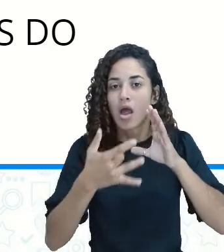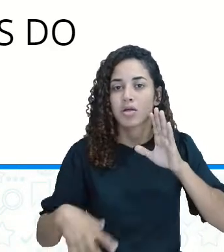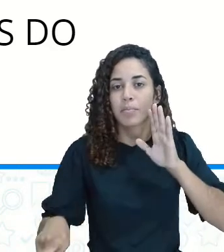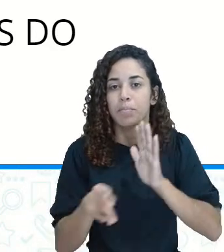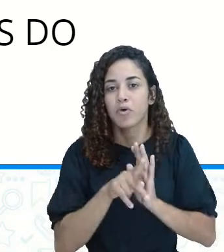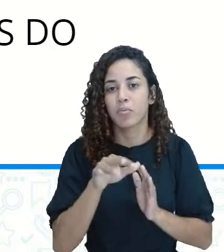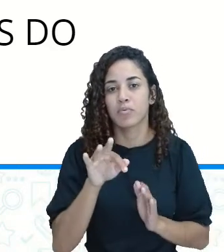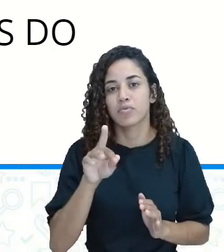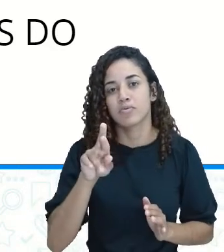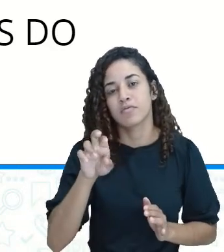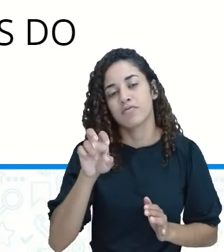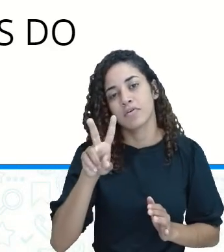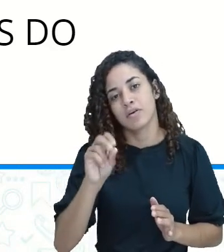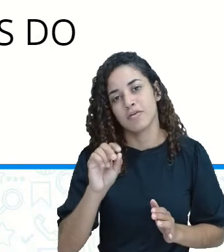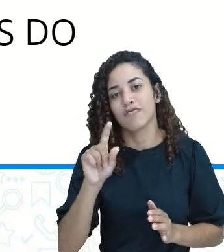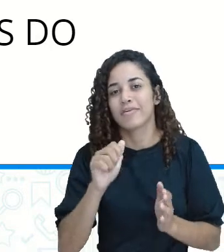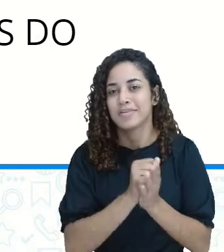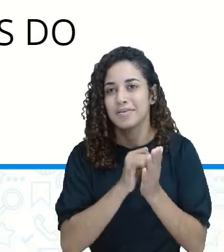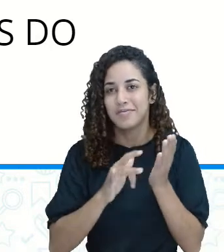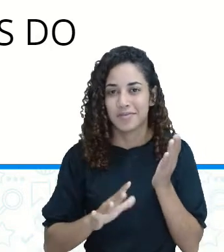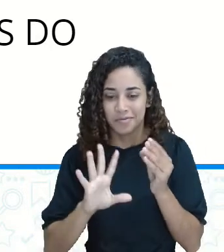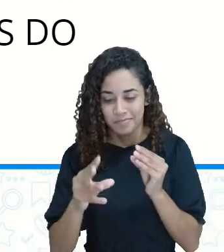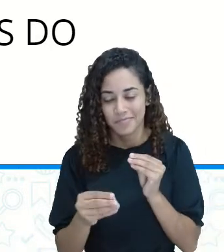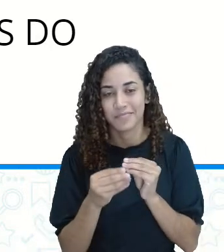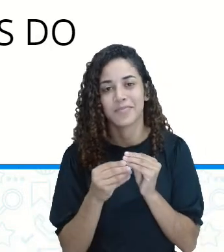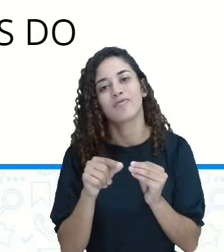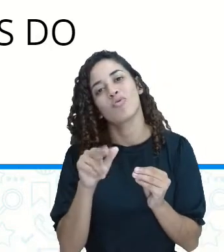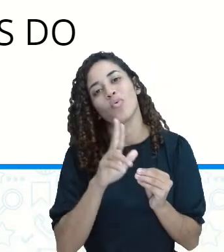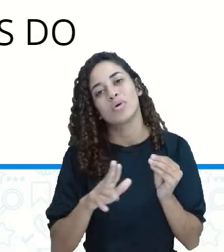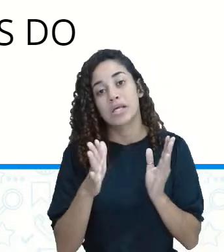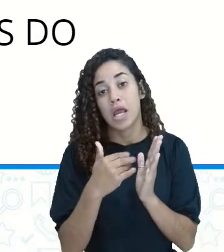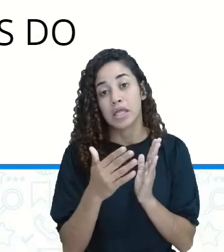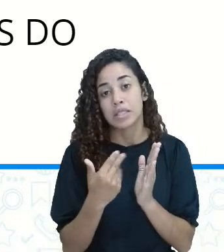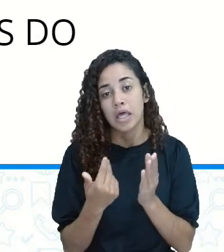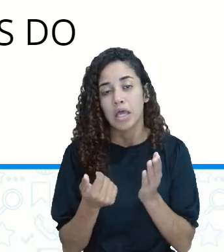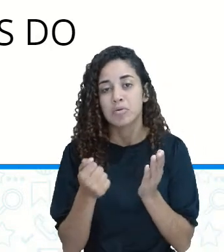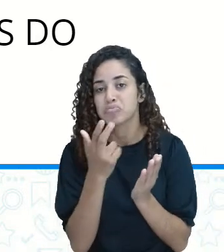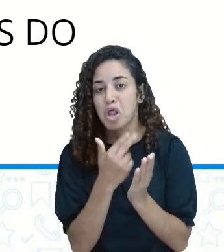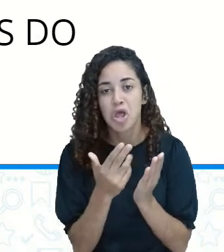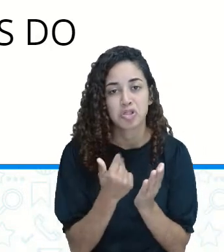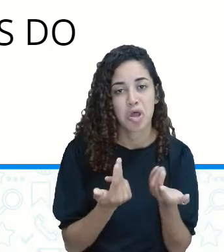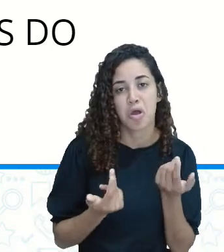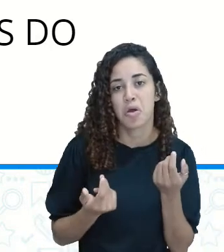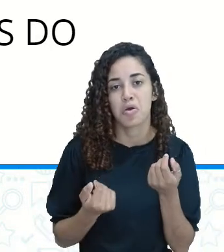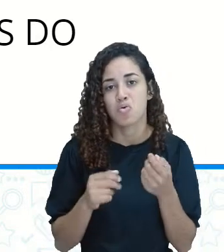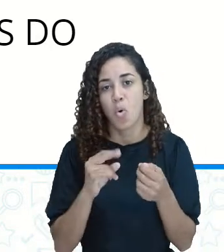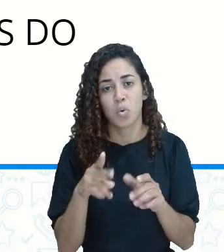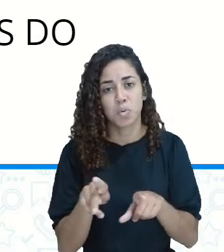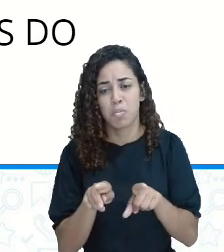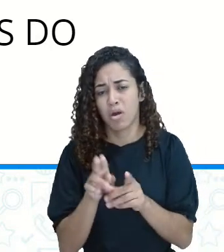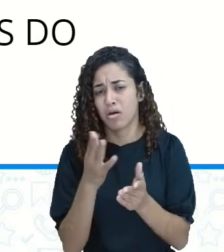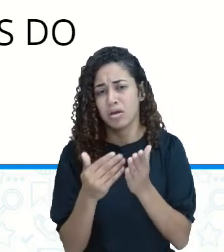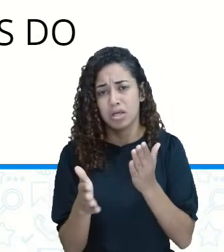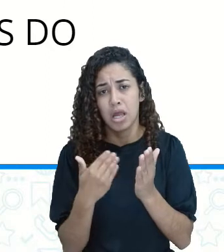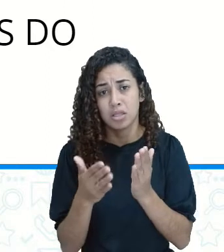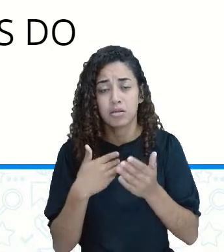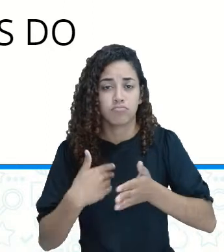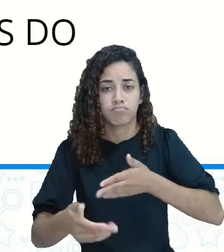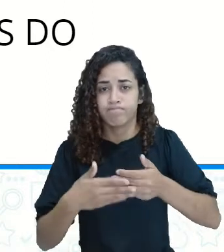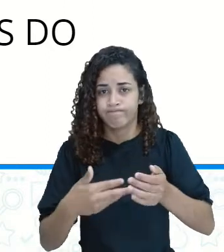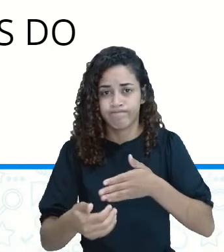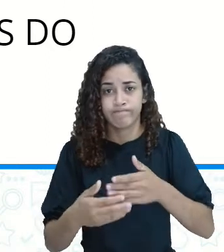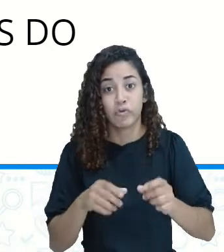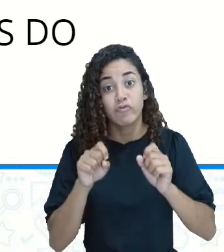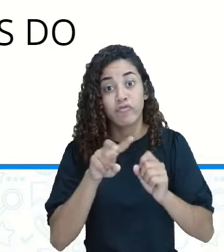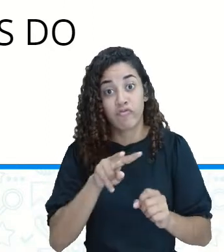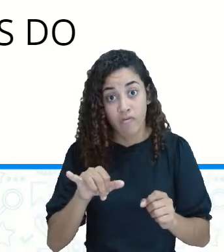Essa é a nossa atividade complementar. Utilize aí o caderno. Pode ser o de desenho, pode ser um outro caderno qualquer. E você vai desenhar